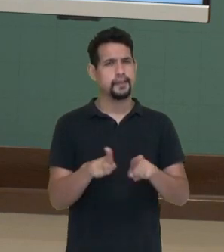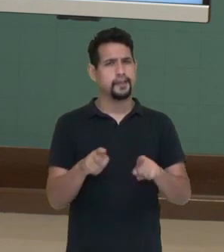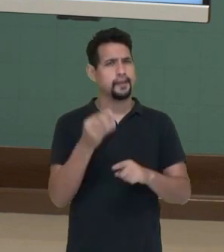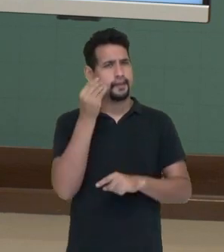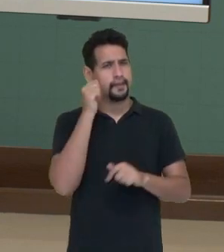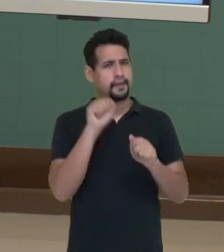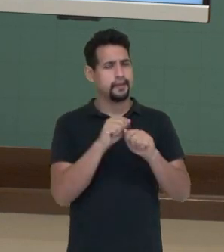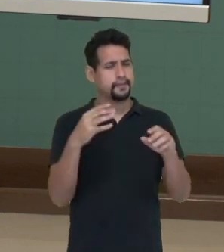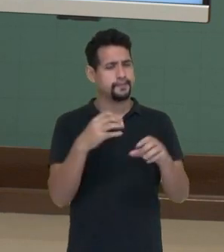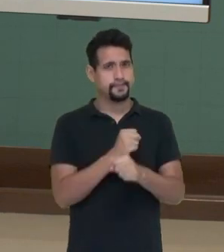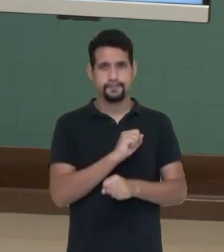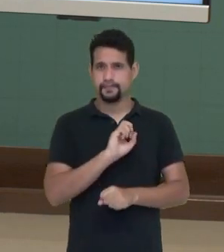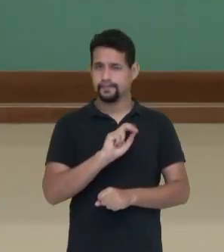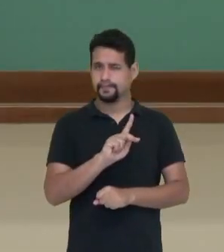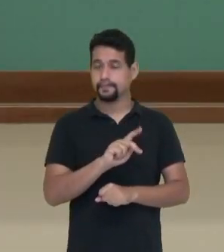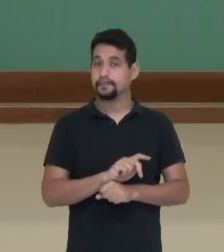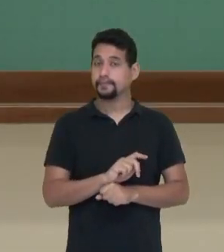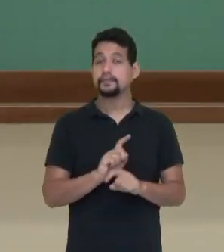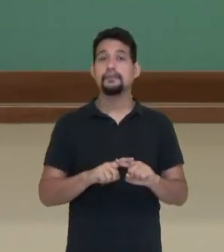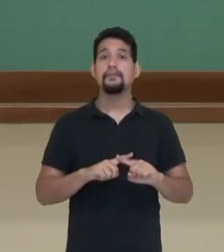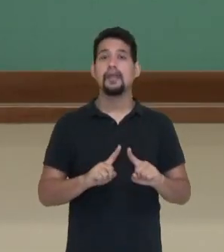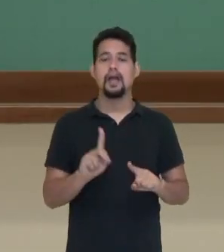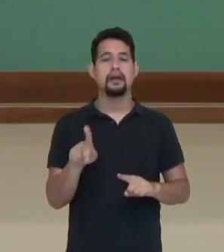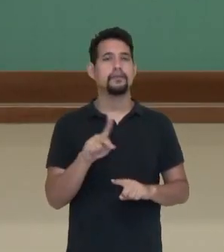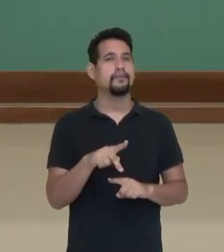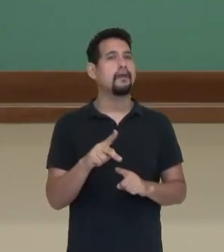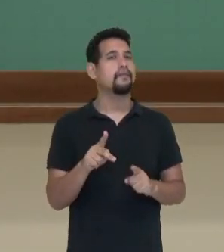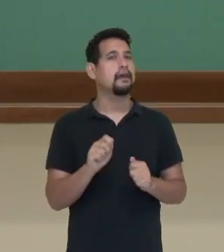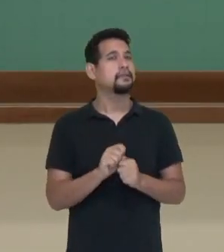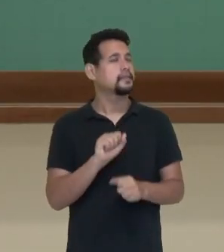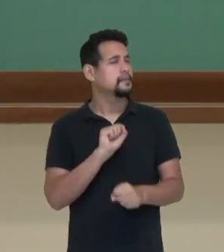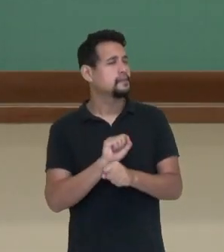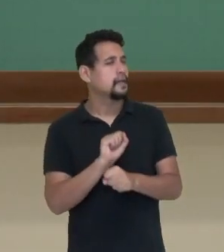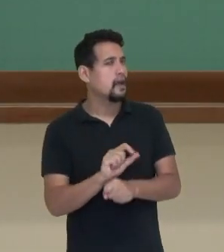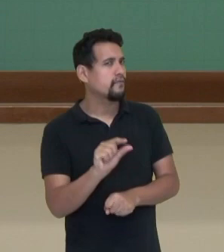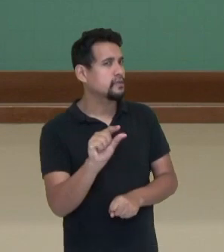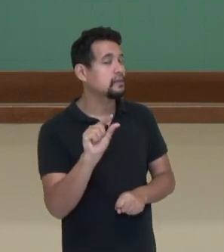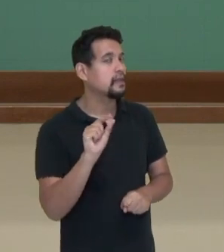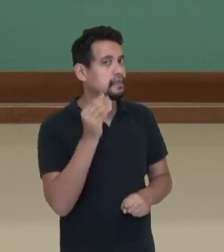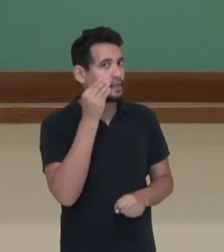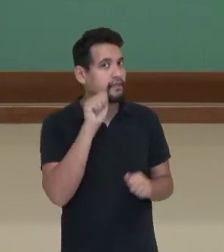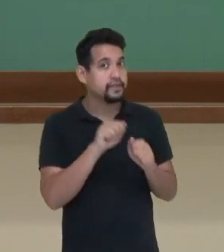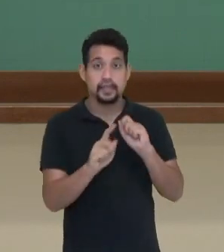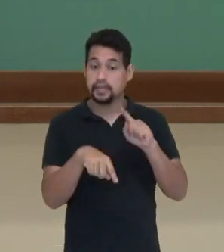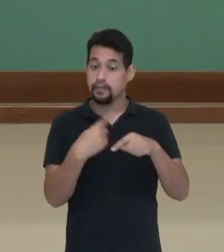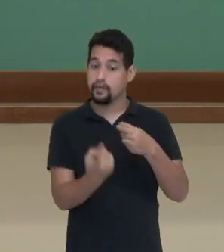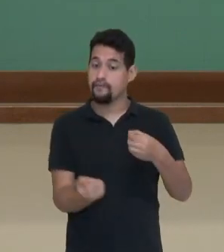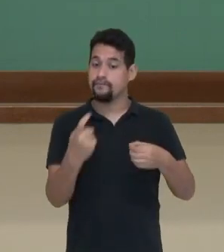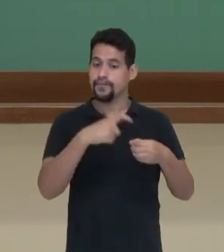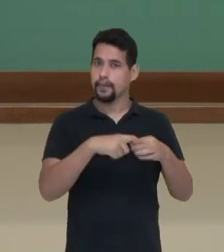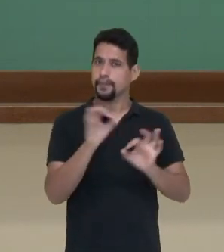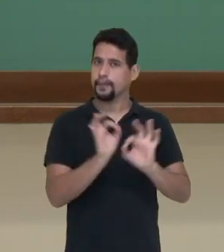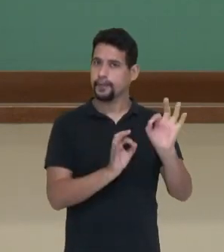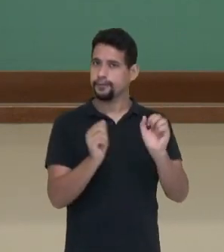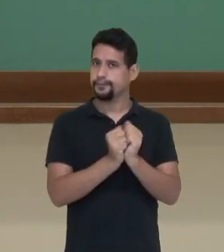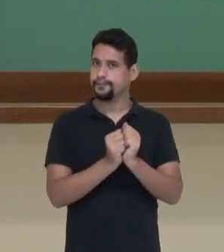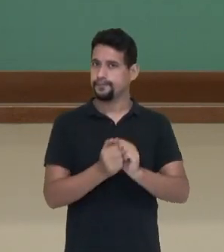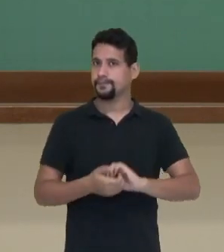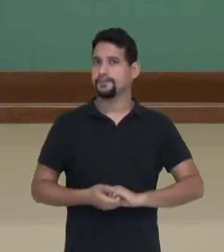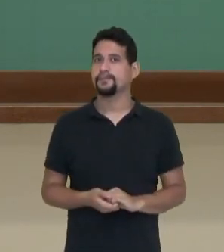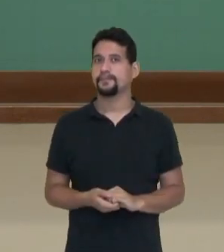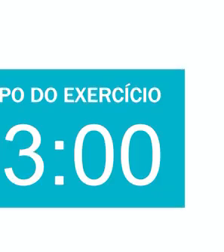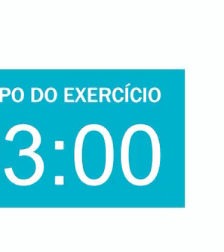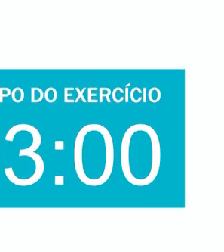tentar fazer o cálculo, tá joia? Então, a prof vai dar um tempinho para vocês, tá bom? E eu já retomo aqui para a gente fazer a correção.